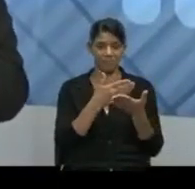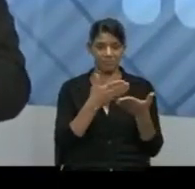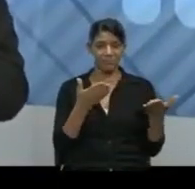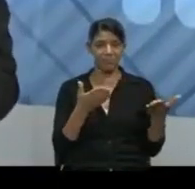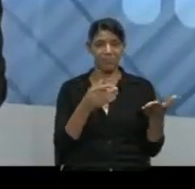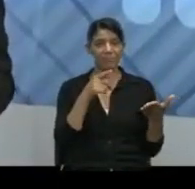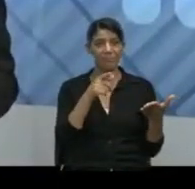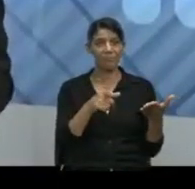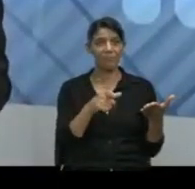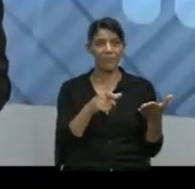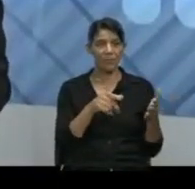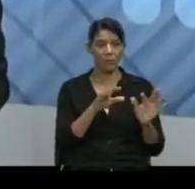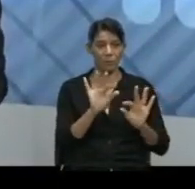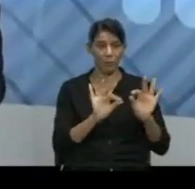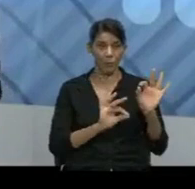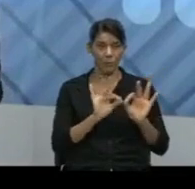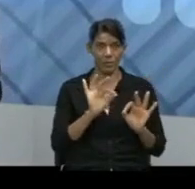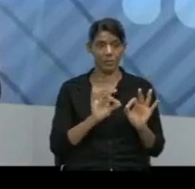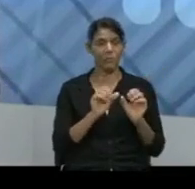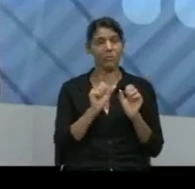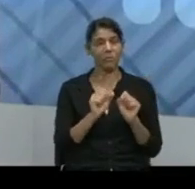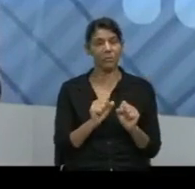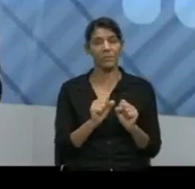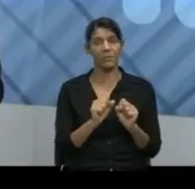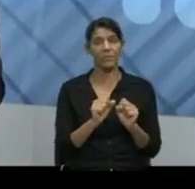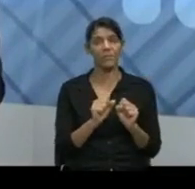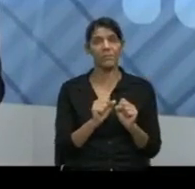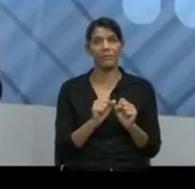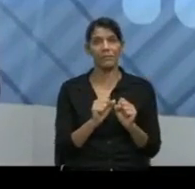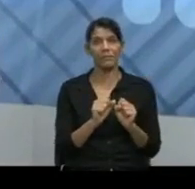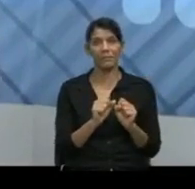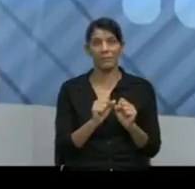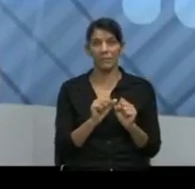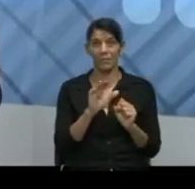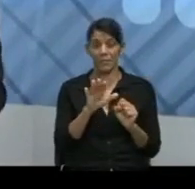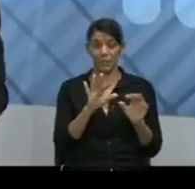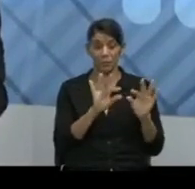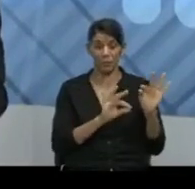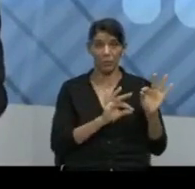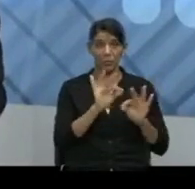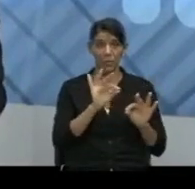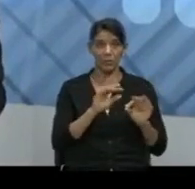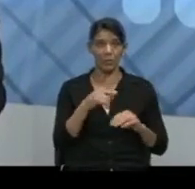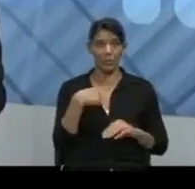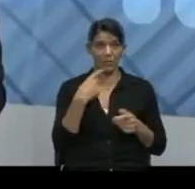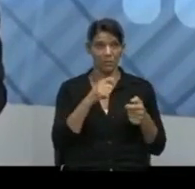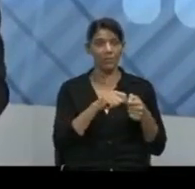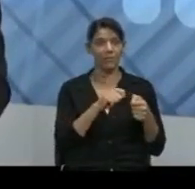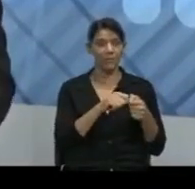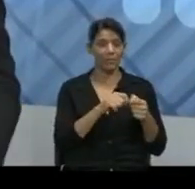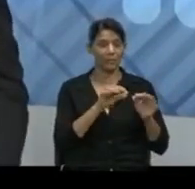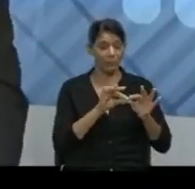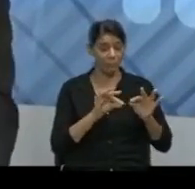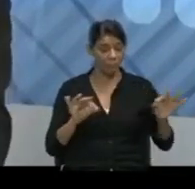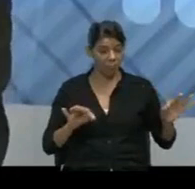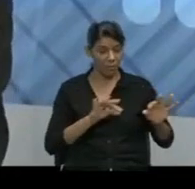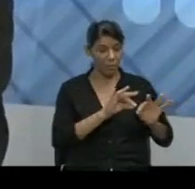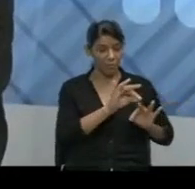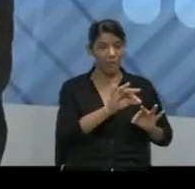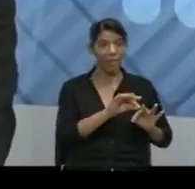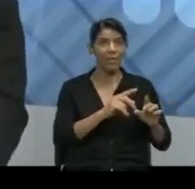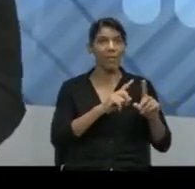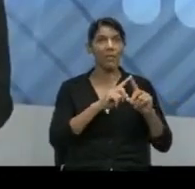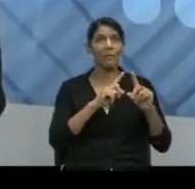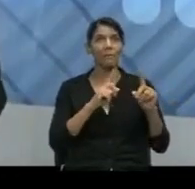vai pegar um projetinho, pode ser aquele, pode ser não, vai ser aquele projeto que a gente fez a locação, só que